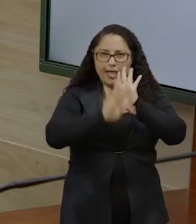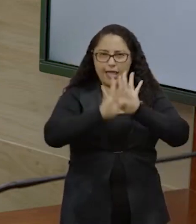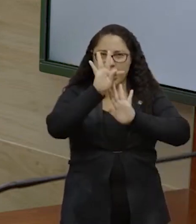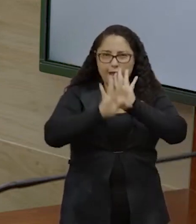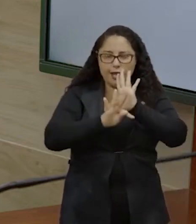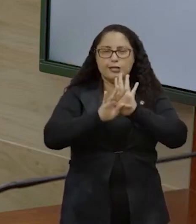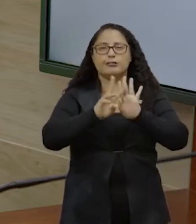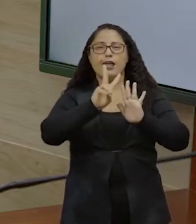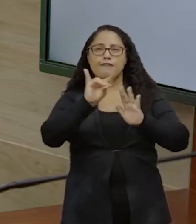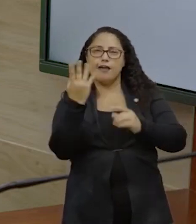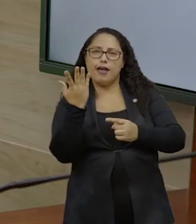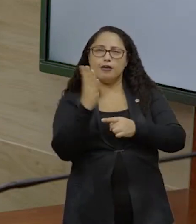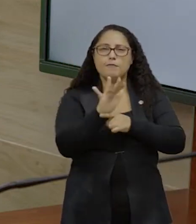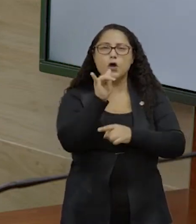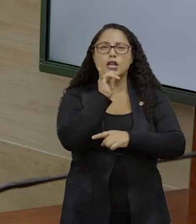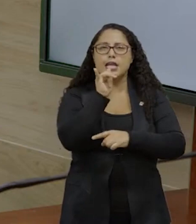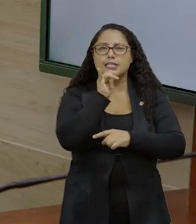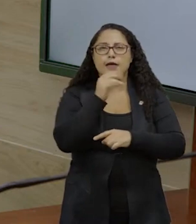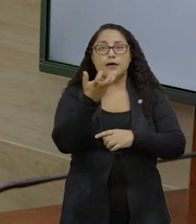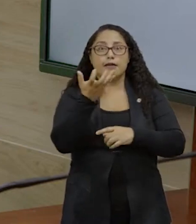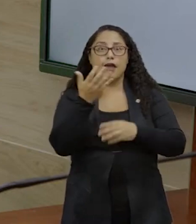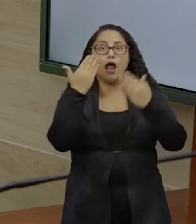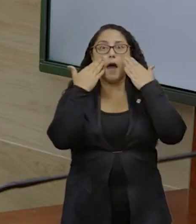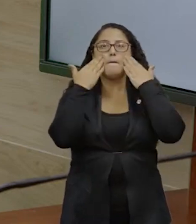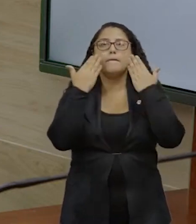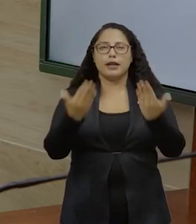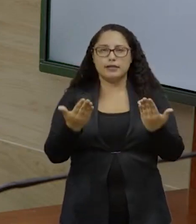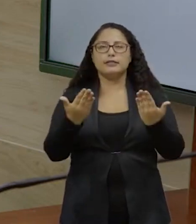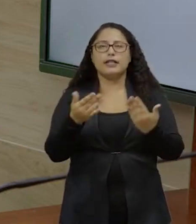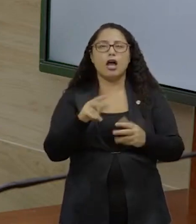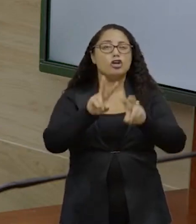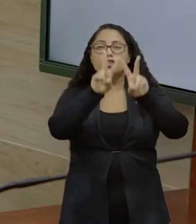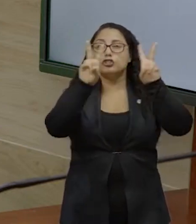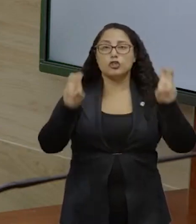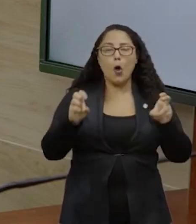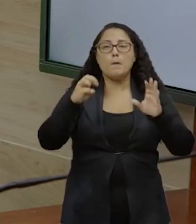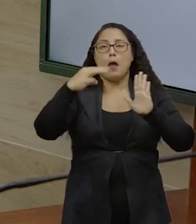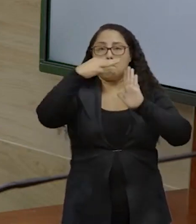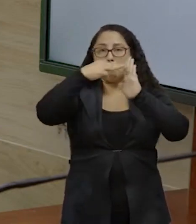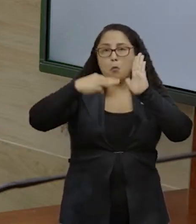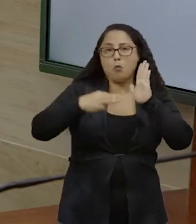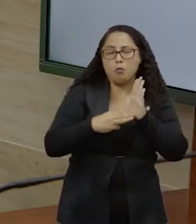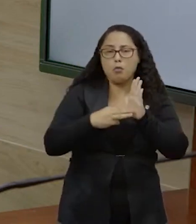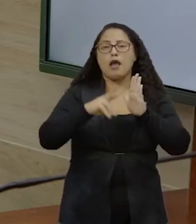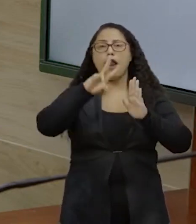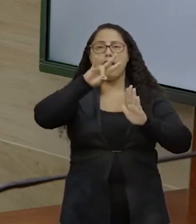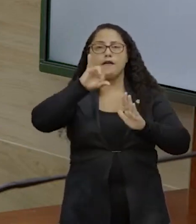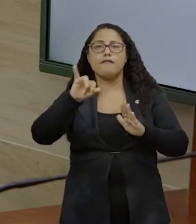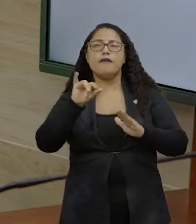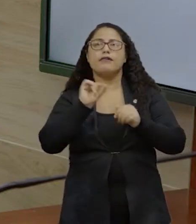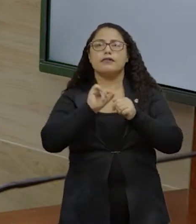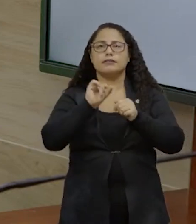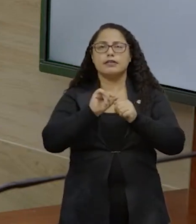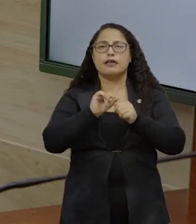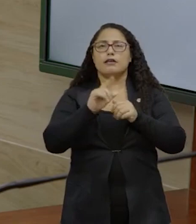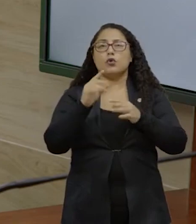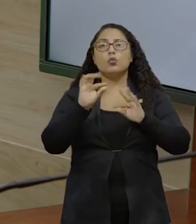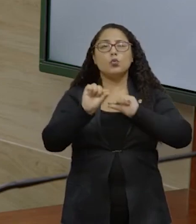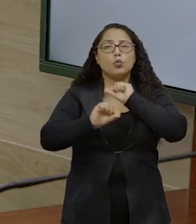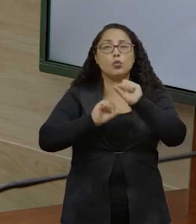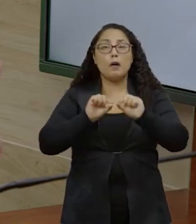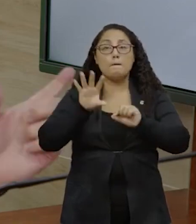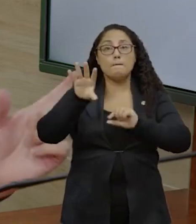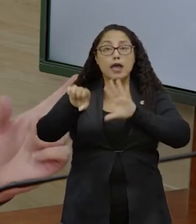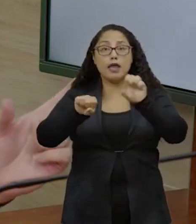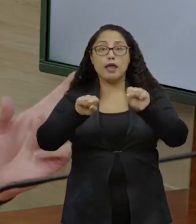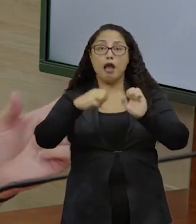Word, ele vai, por exemplo, eu quero fazer uma apresentação, né, sobre a minha monografia. Uhum. Aí o que você faz? Você